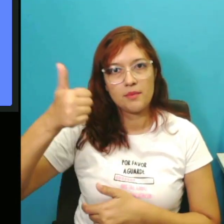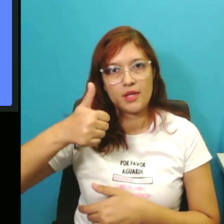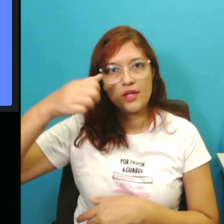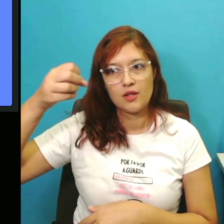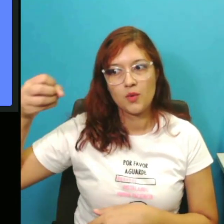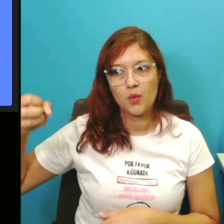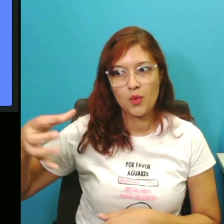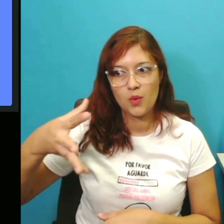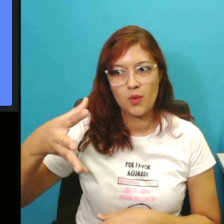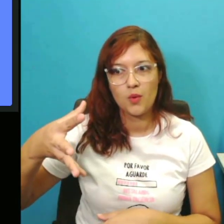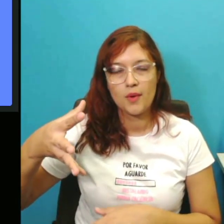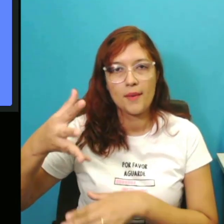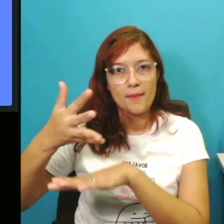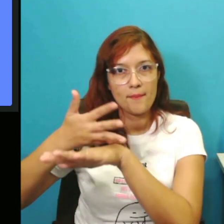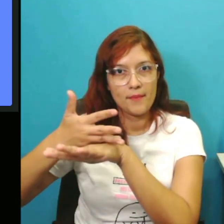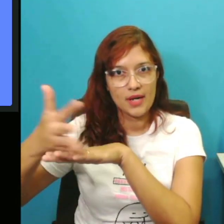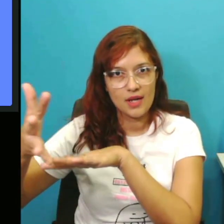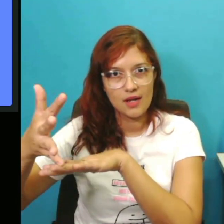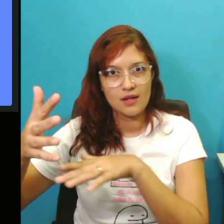aparecendo as outras cores.